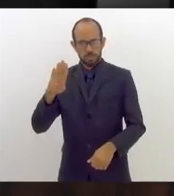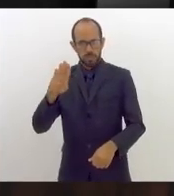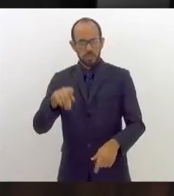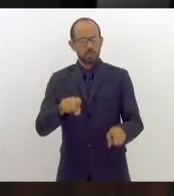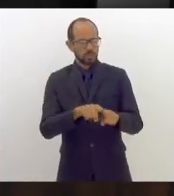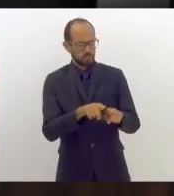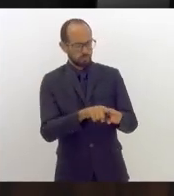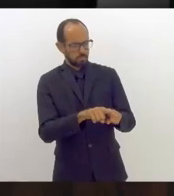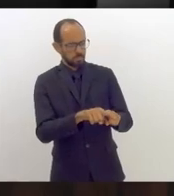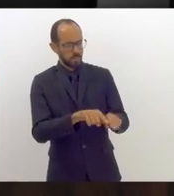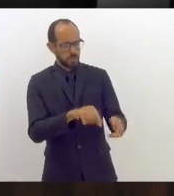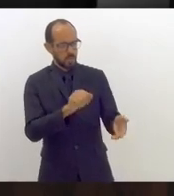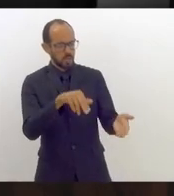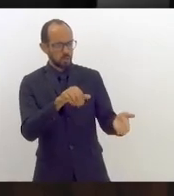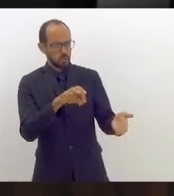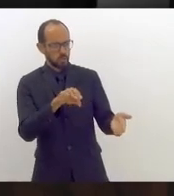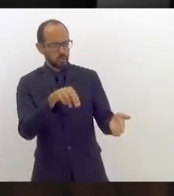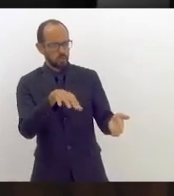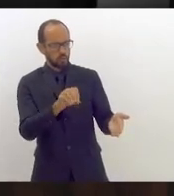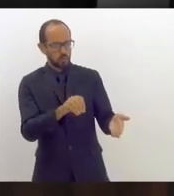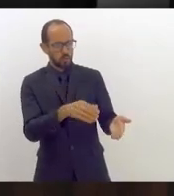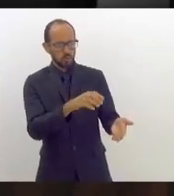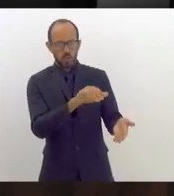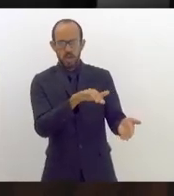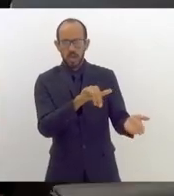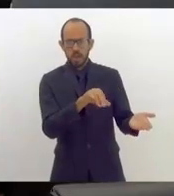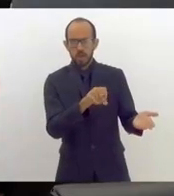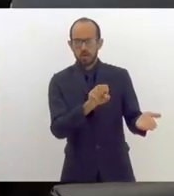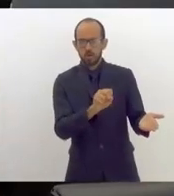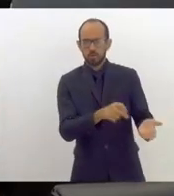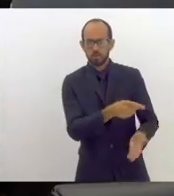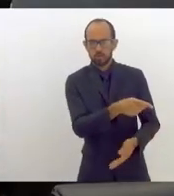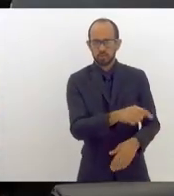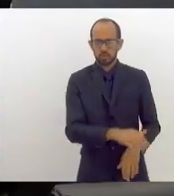Carlos por favor chegou agora nosso amigo